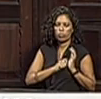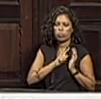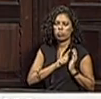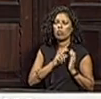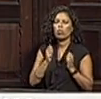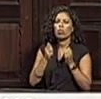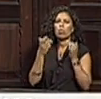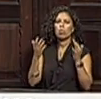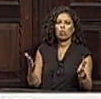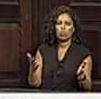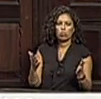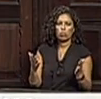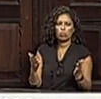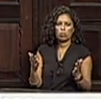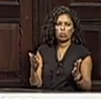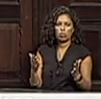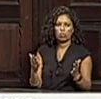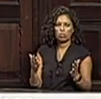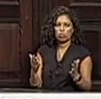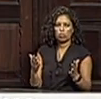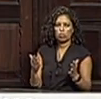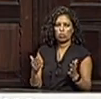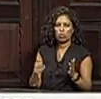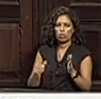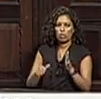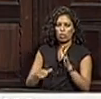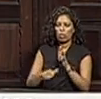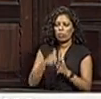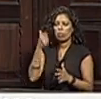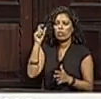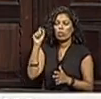estejamos com a melhor das intenções,